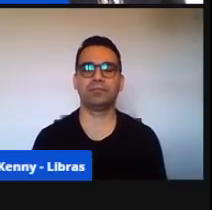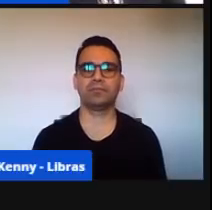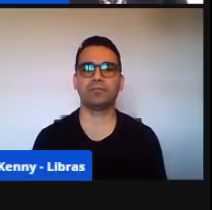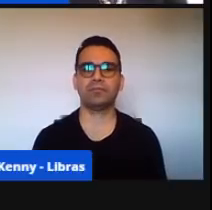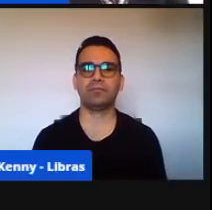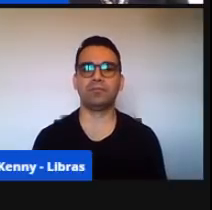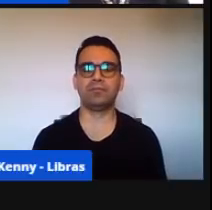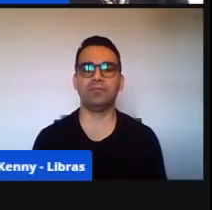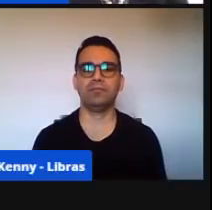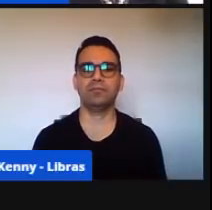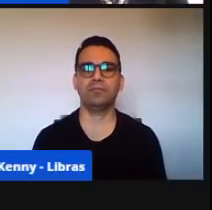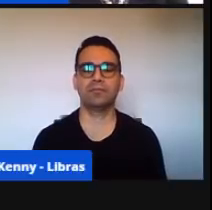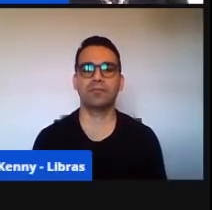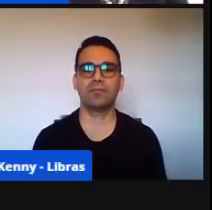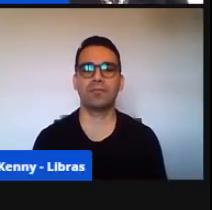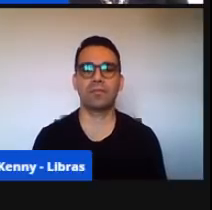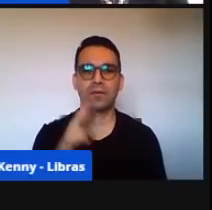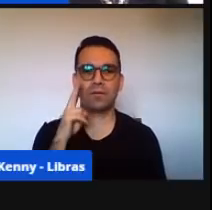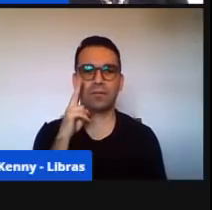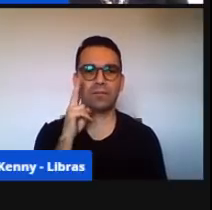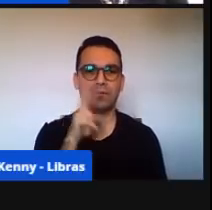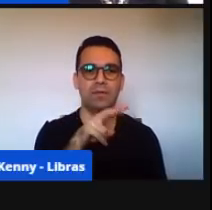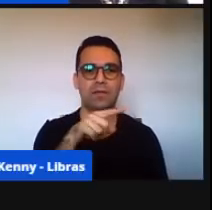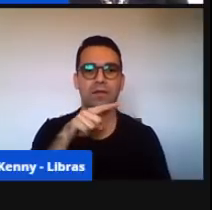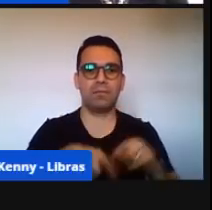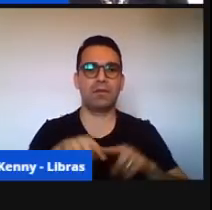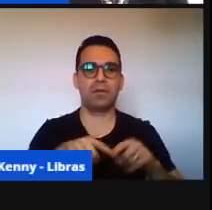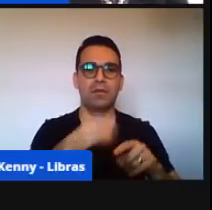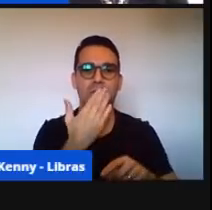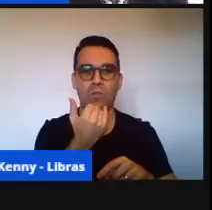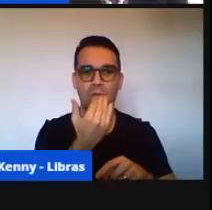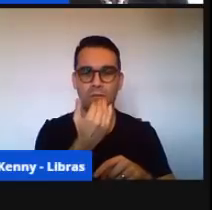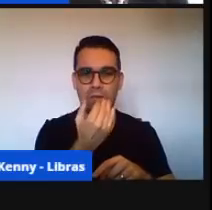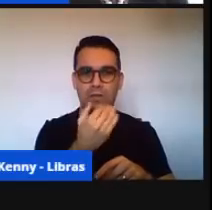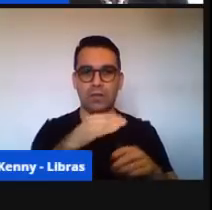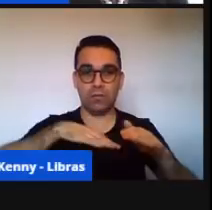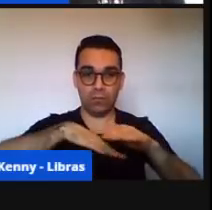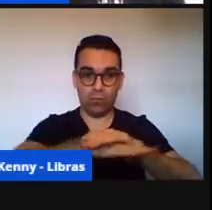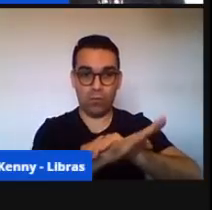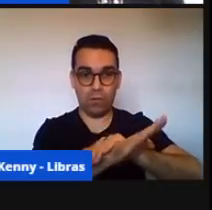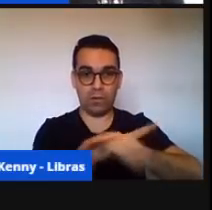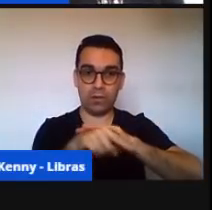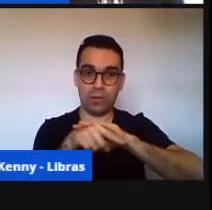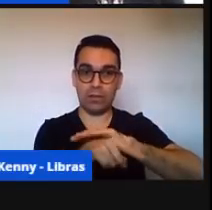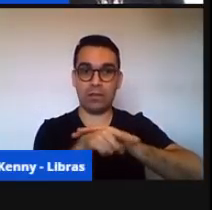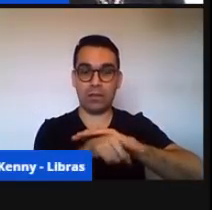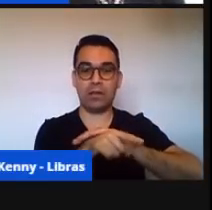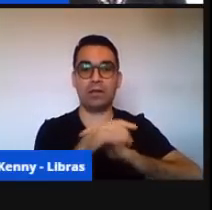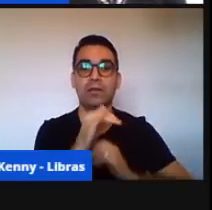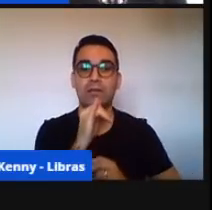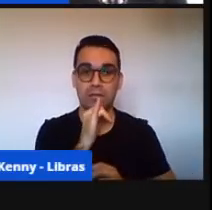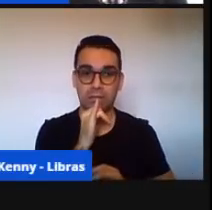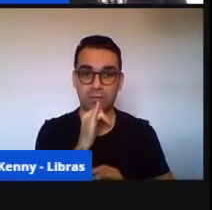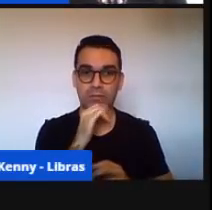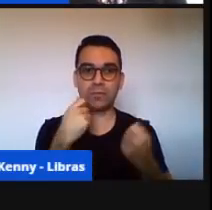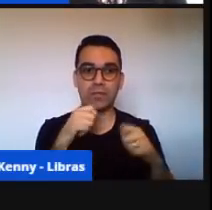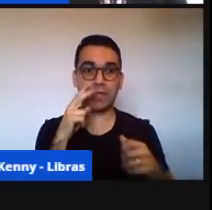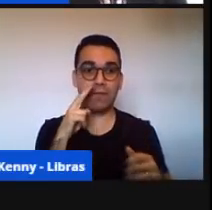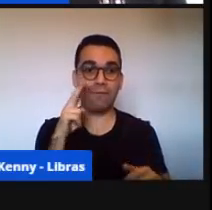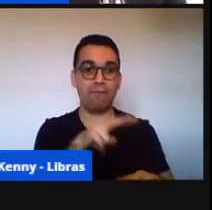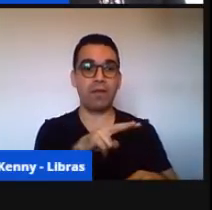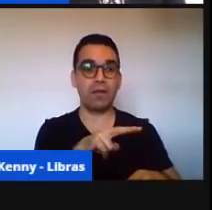Verificar sempre a validade dos produtos que estão no estoque, né? Precisa fazer o controle do estoque